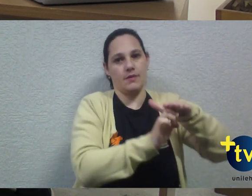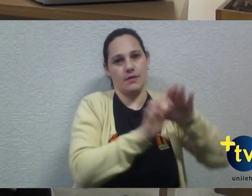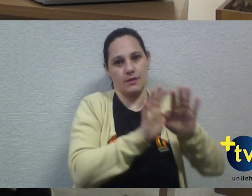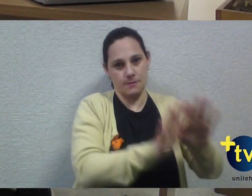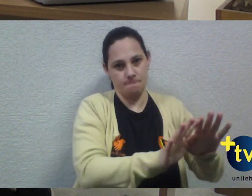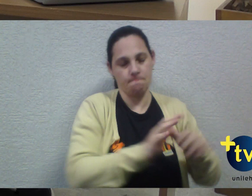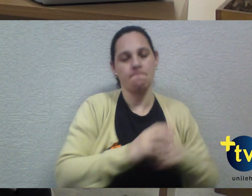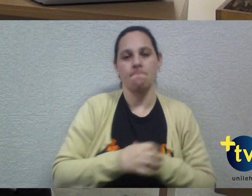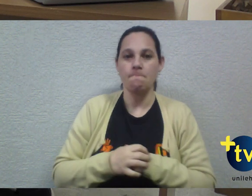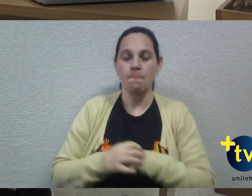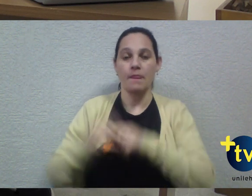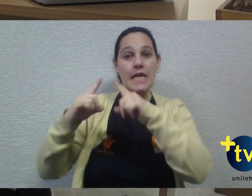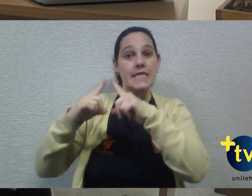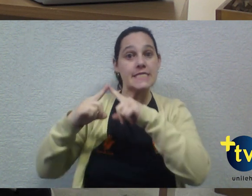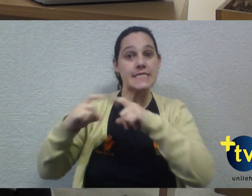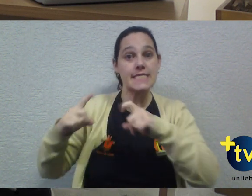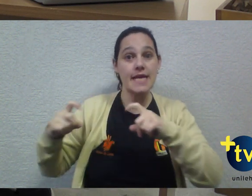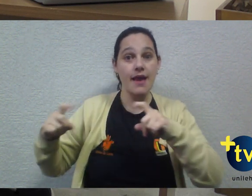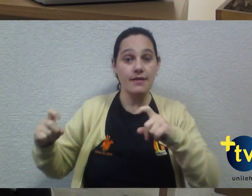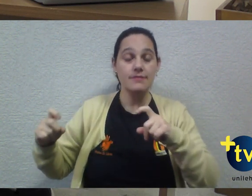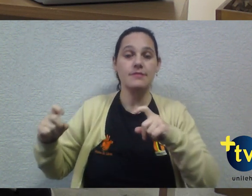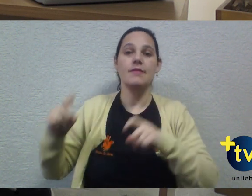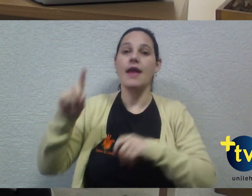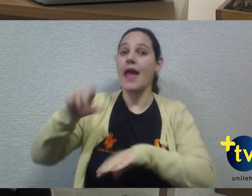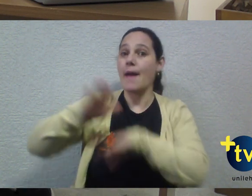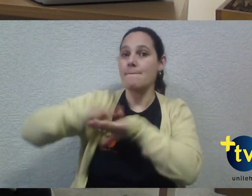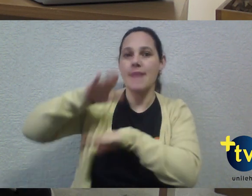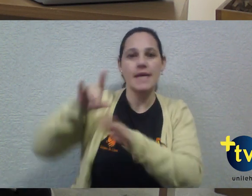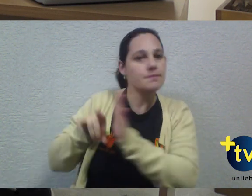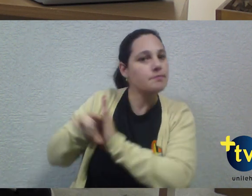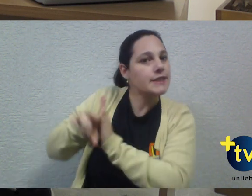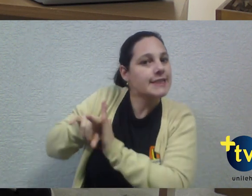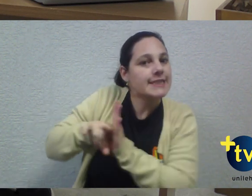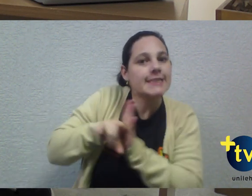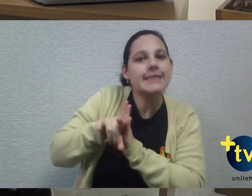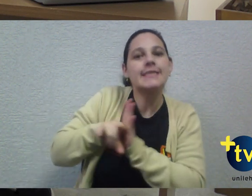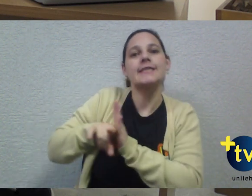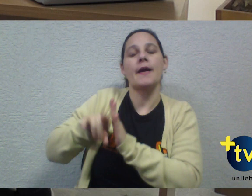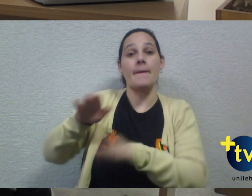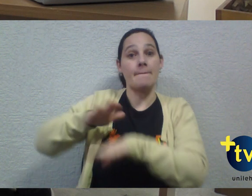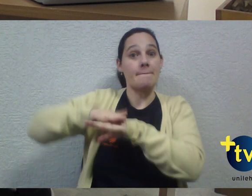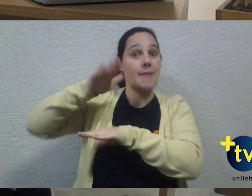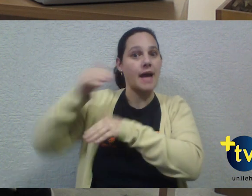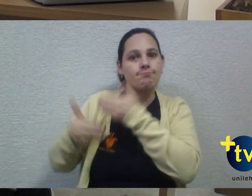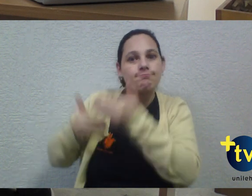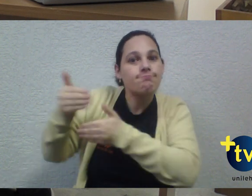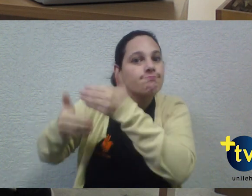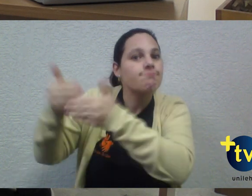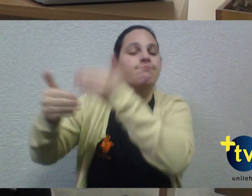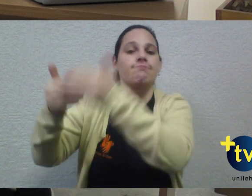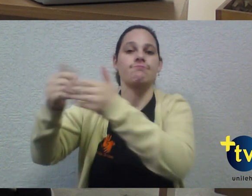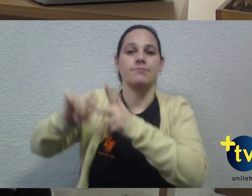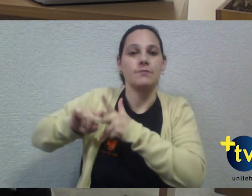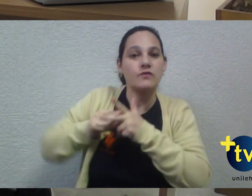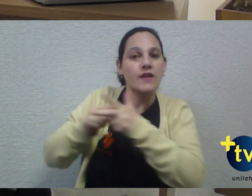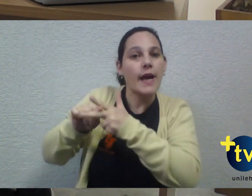A ciência de dados ele tem um foco um pouco mais acadêmico. Você foca mais em pesquisa, você foca um pouco mais na evolução dessas